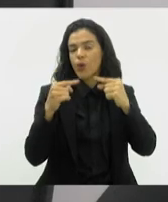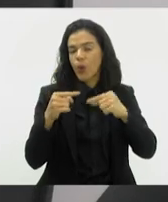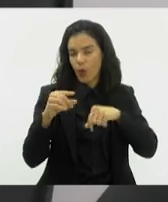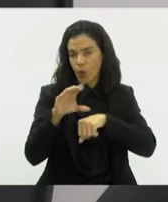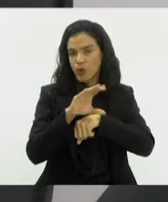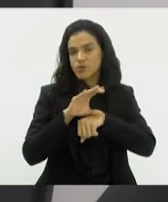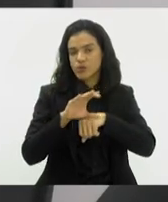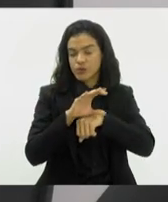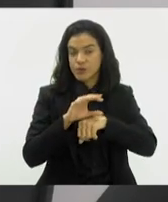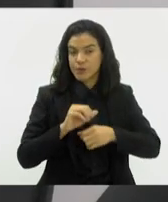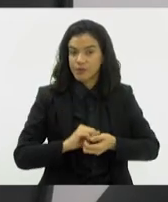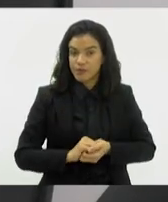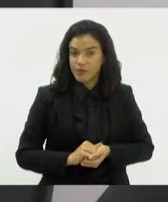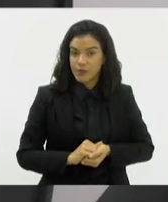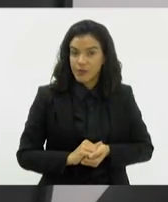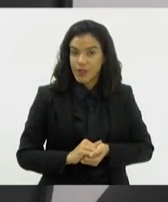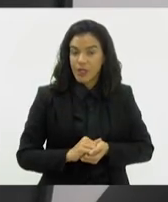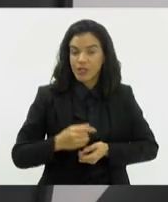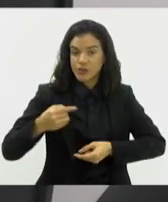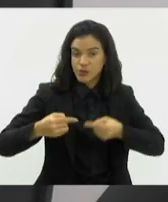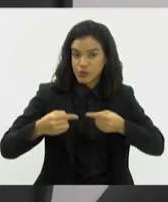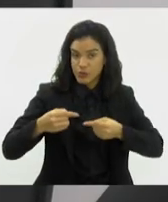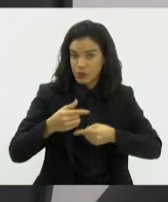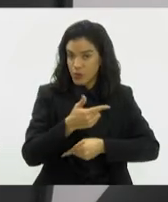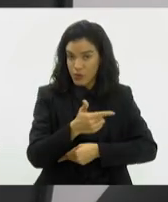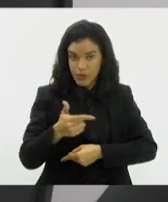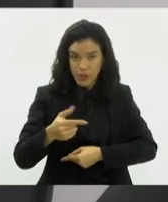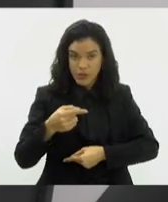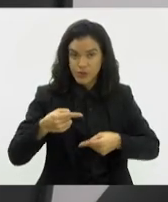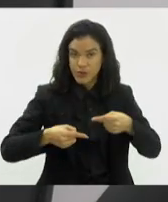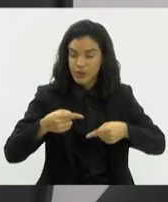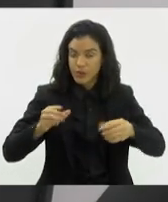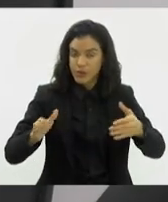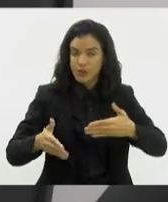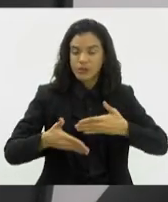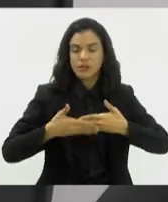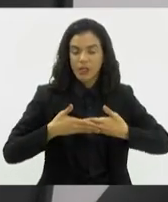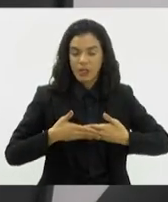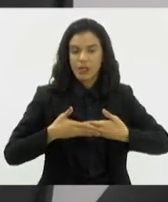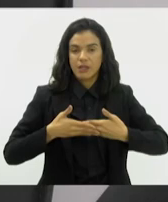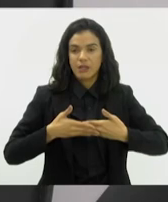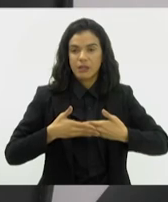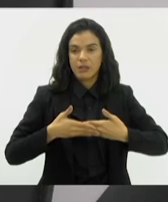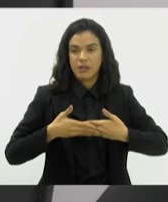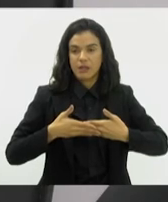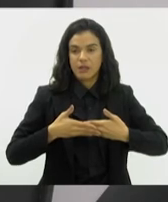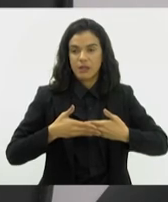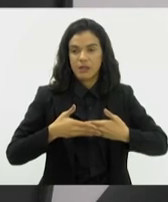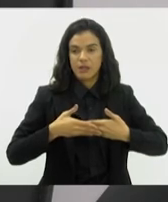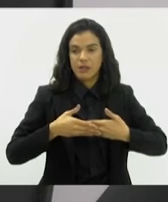constitucionalidade. Em discussão, não havendo quem queira discutir, encerrada a discussão,